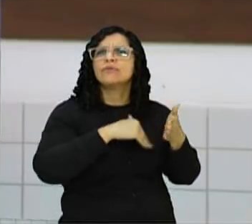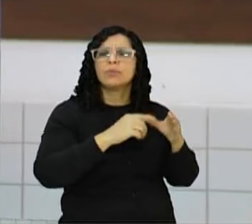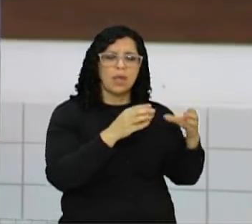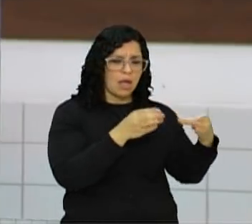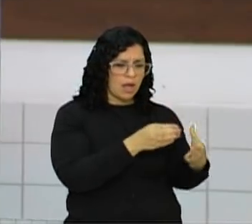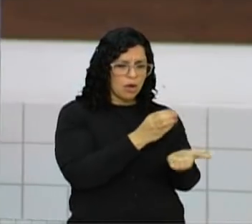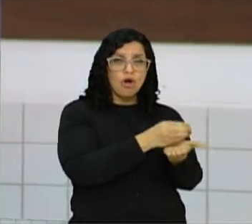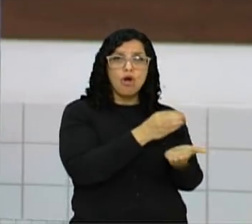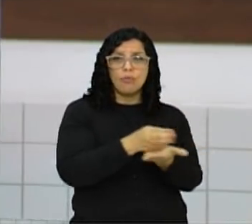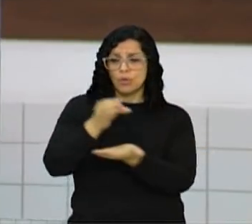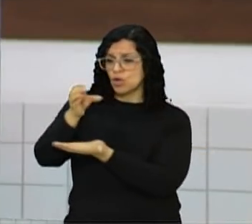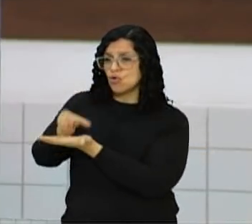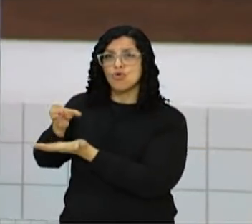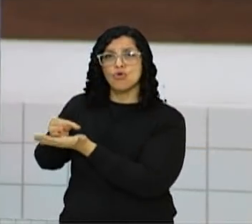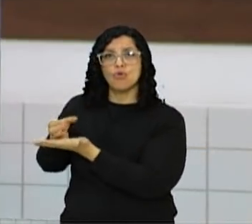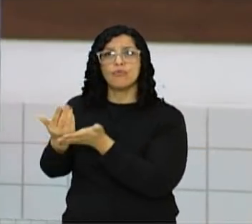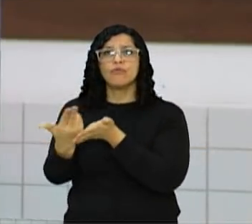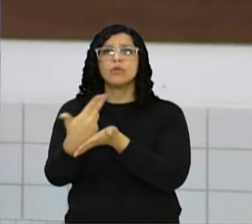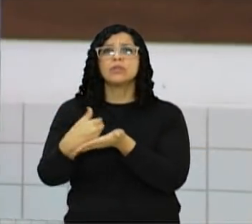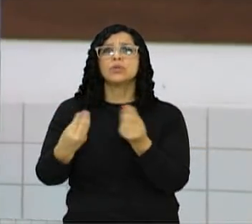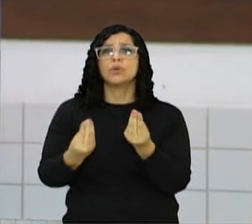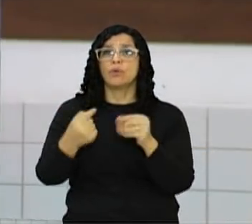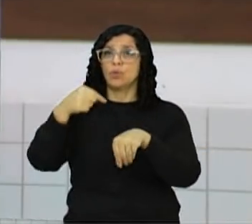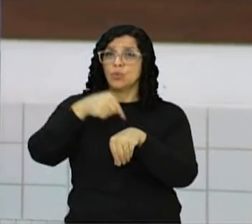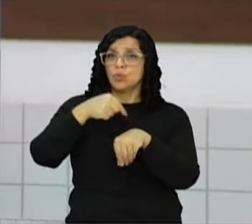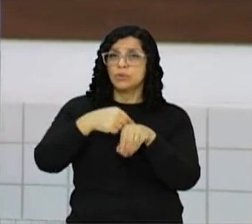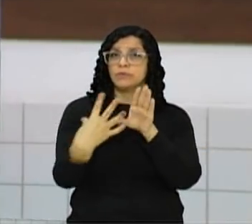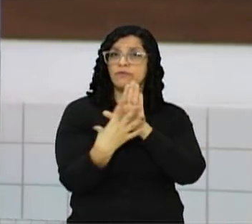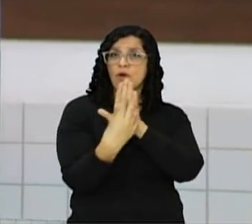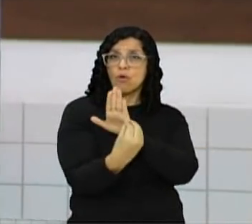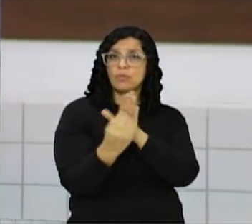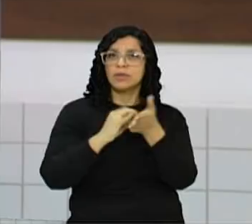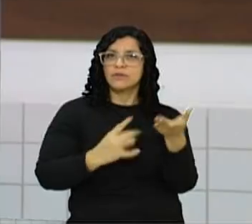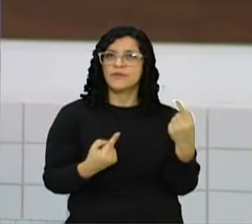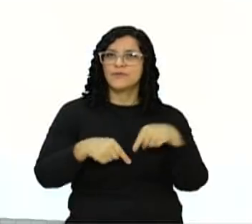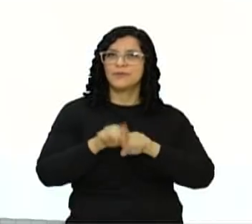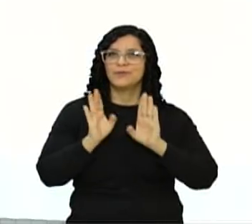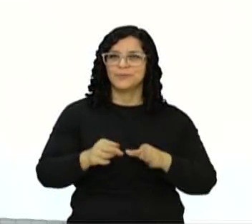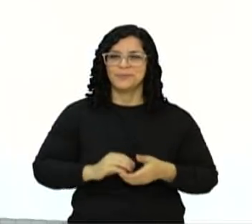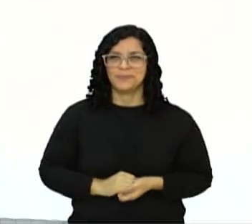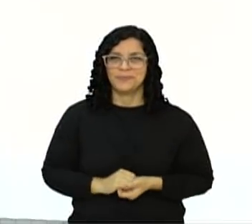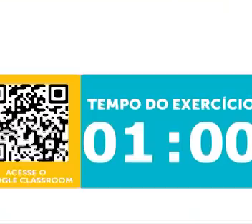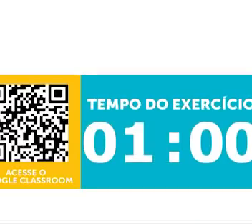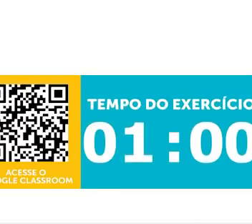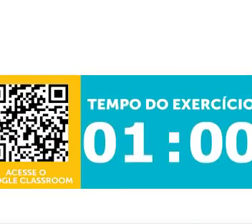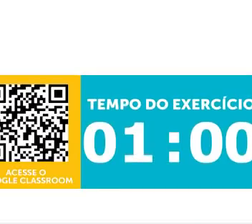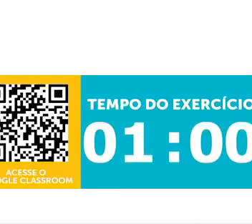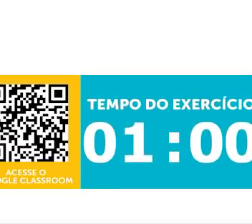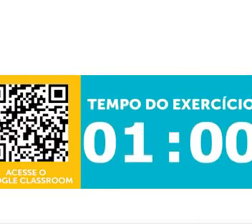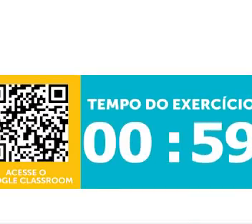copo e este copo? Então, eu vou dar um tempo para vocês copiarem e eu já volto.